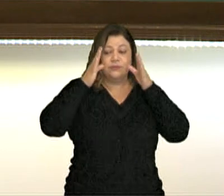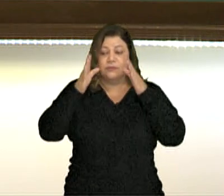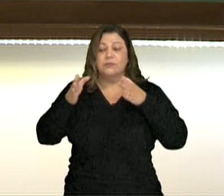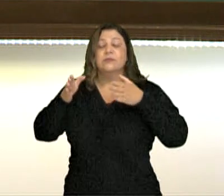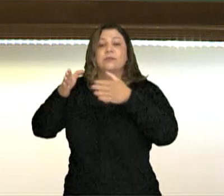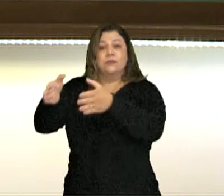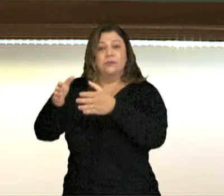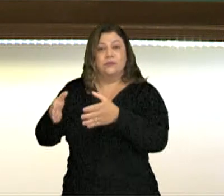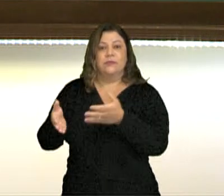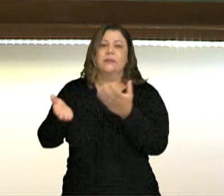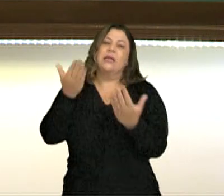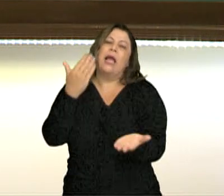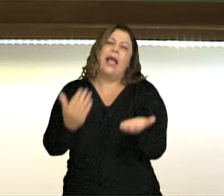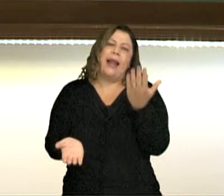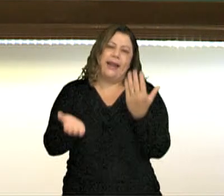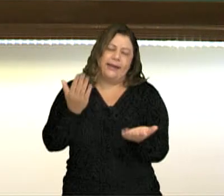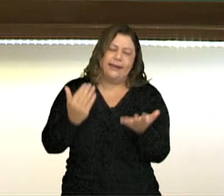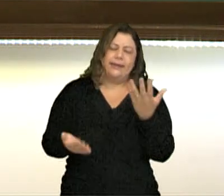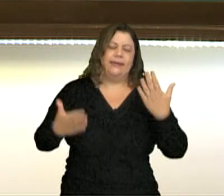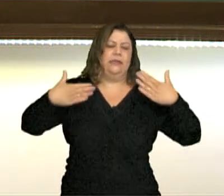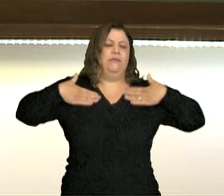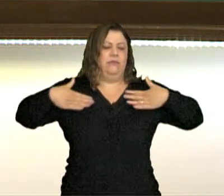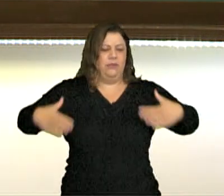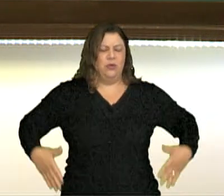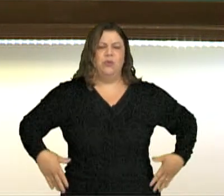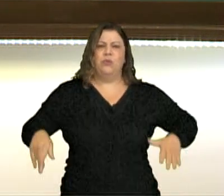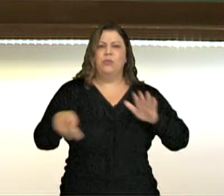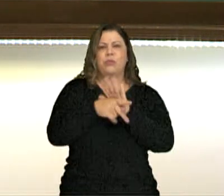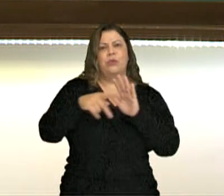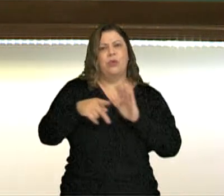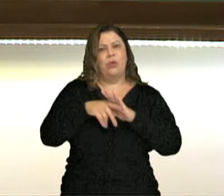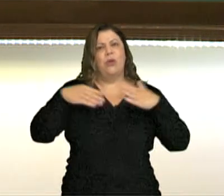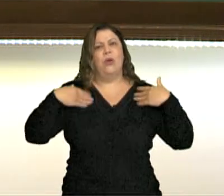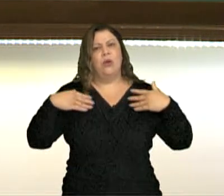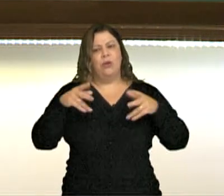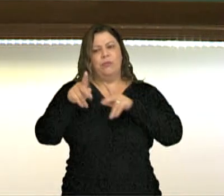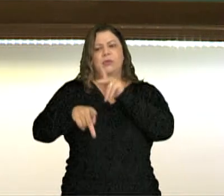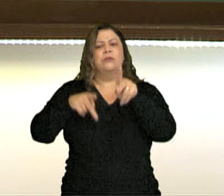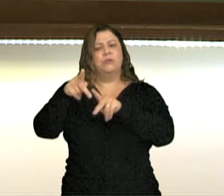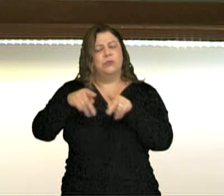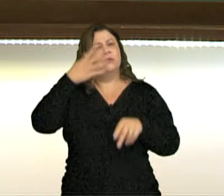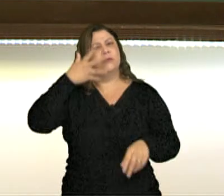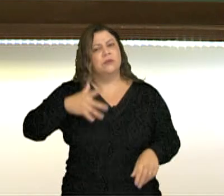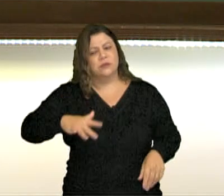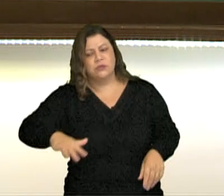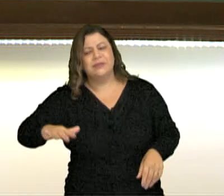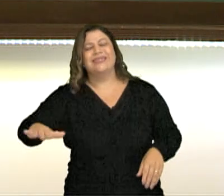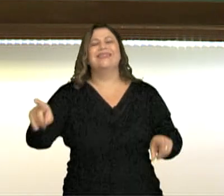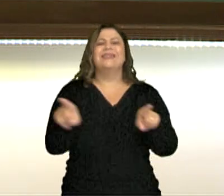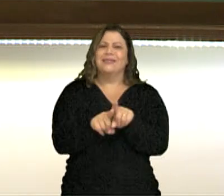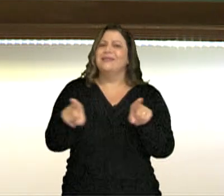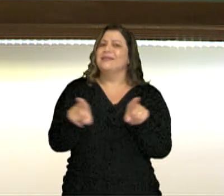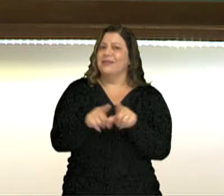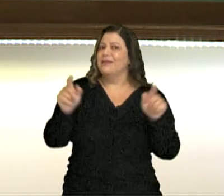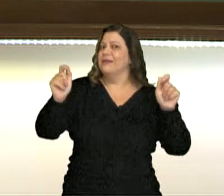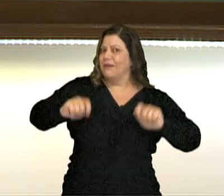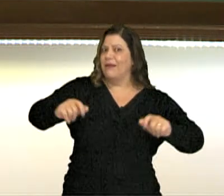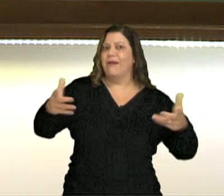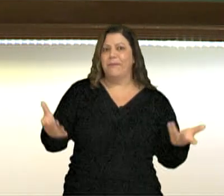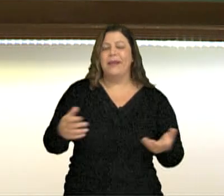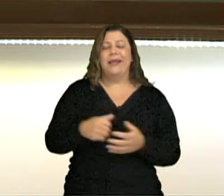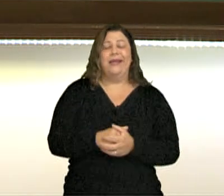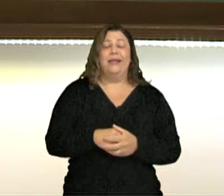eles utilizam o peso só do próprio corpo, que são utilizados para a população de crianças mesmo, que essas crianças muitas vezes estão